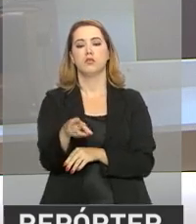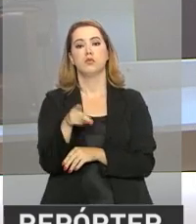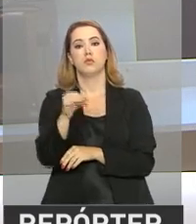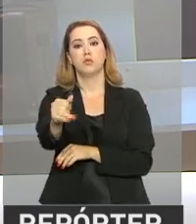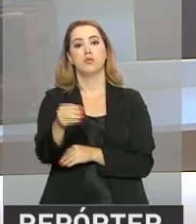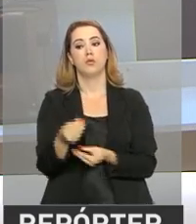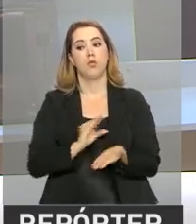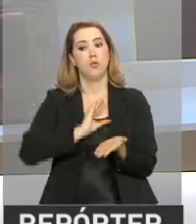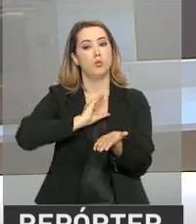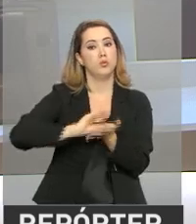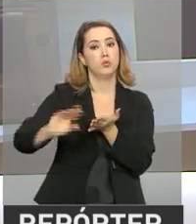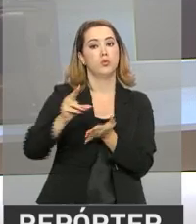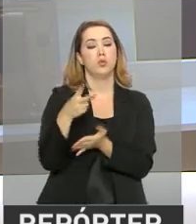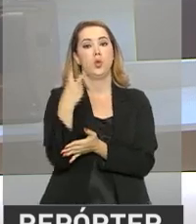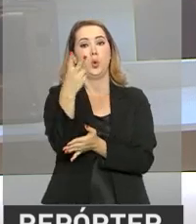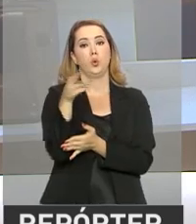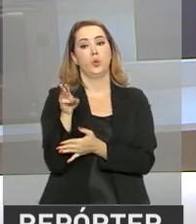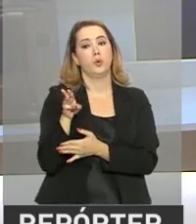de